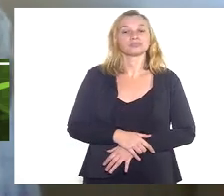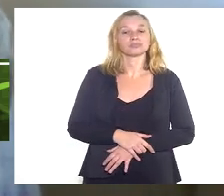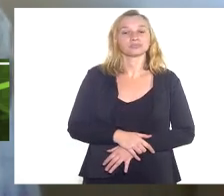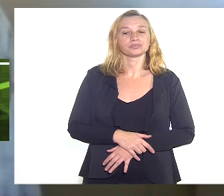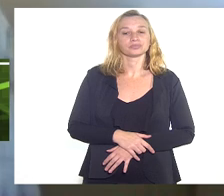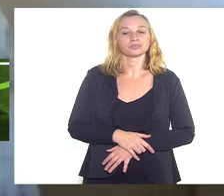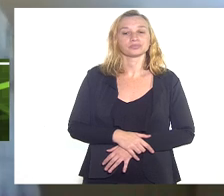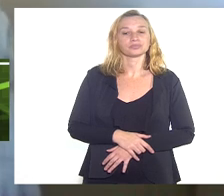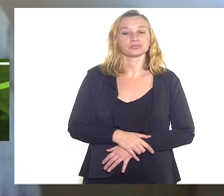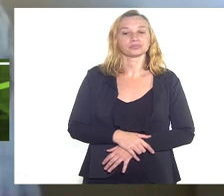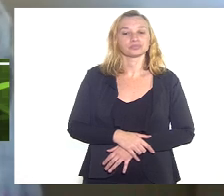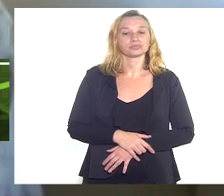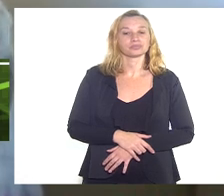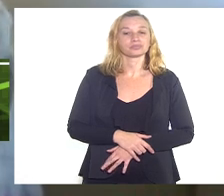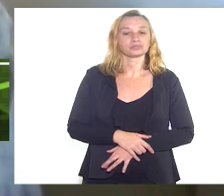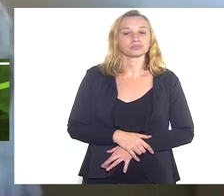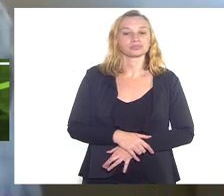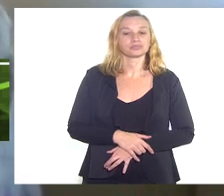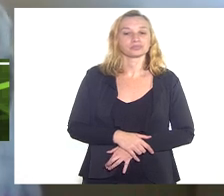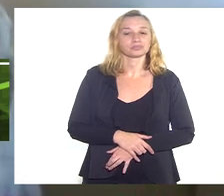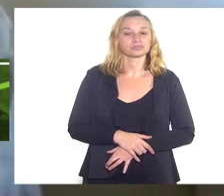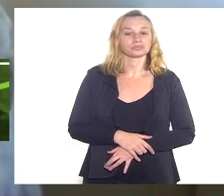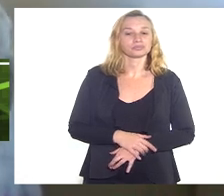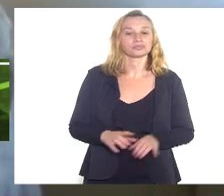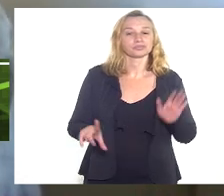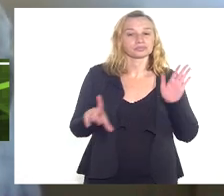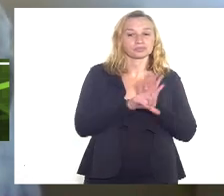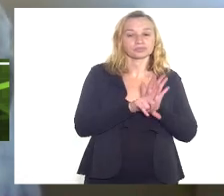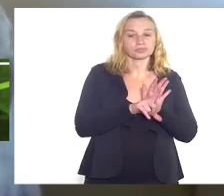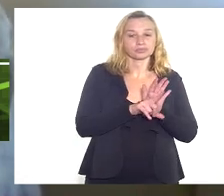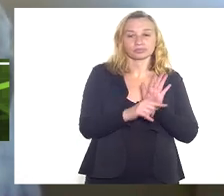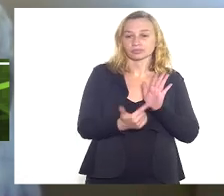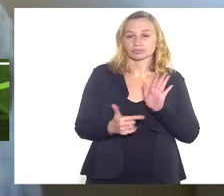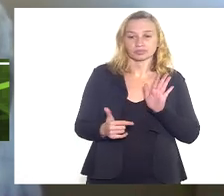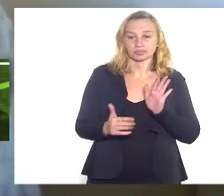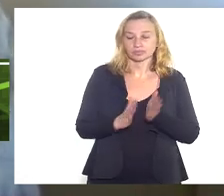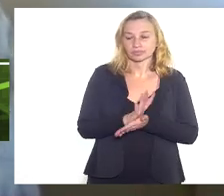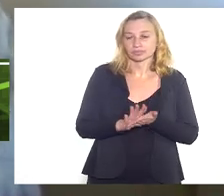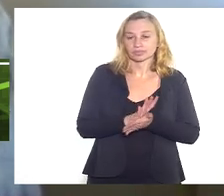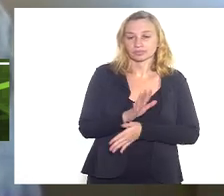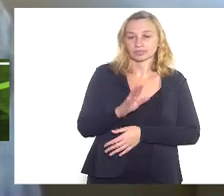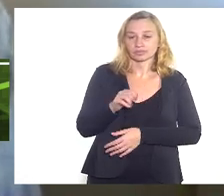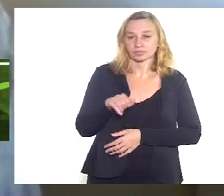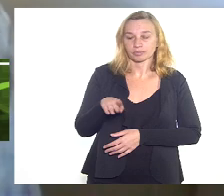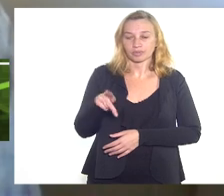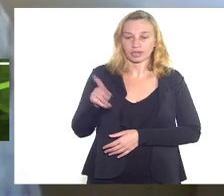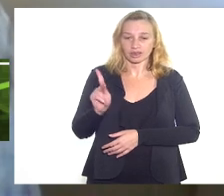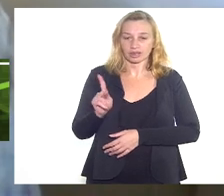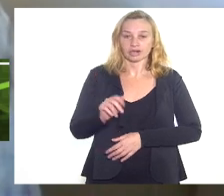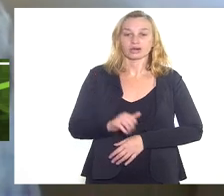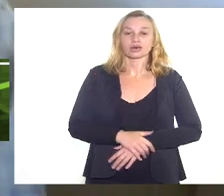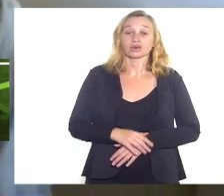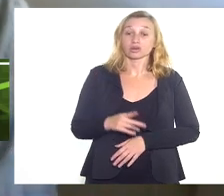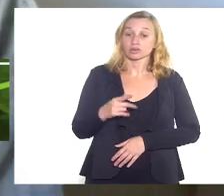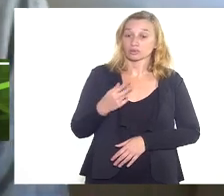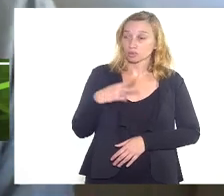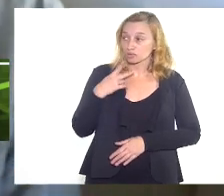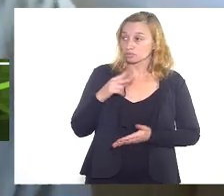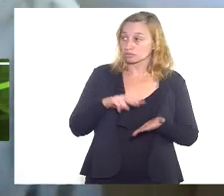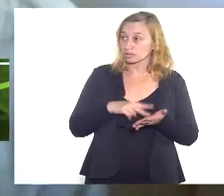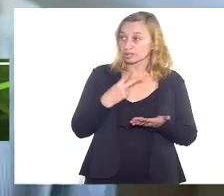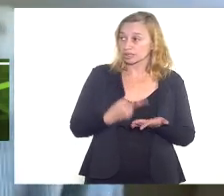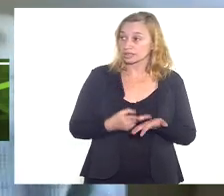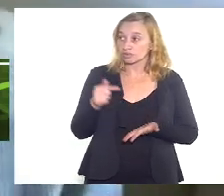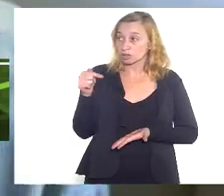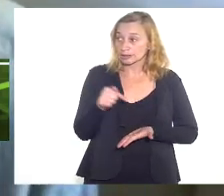Passou a vigir uma legislação que não tem mais drawback. Então, eu estou dando uma interpretação